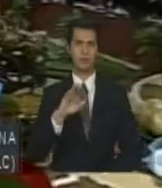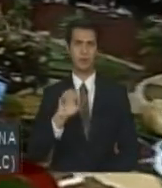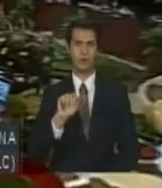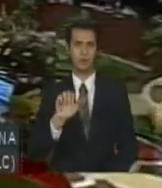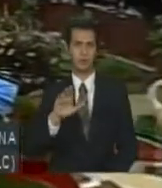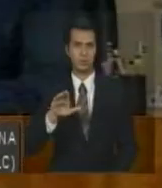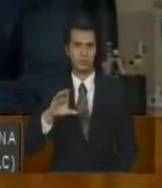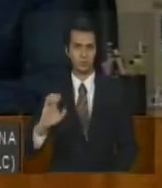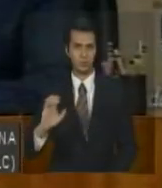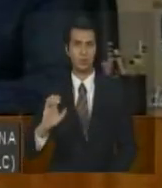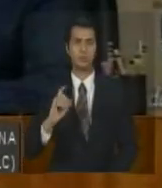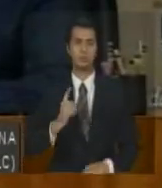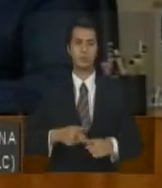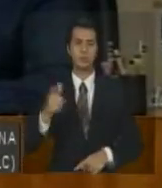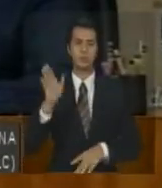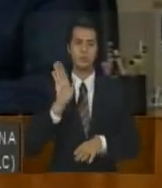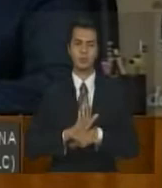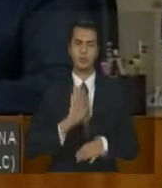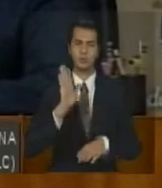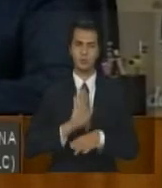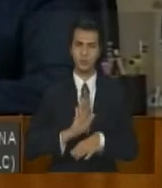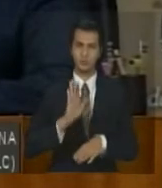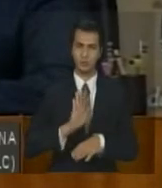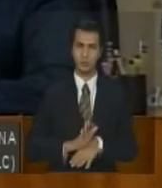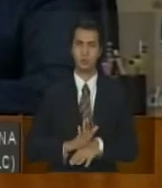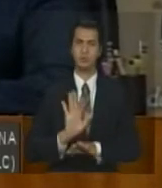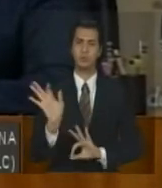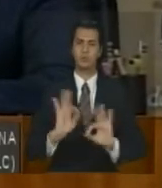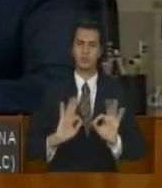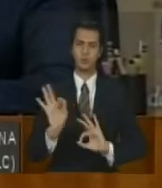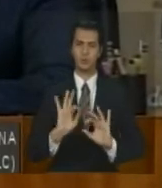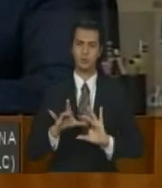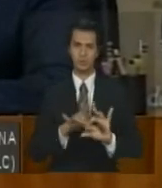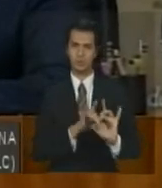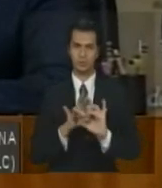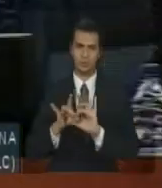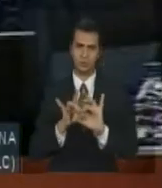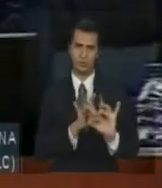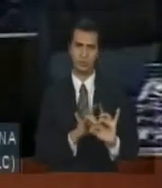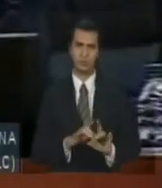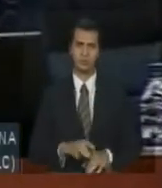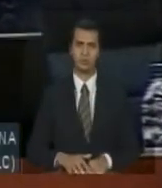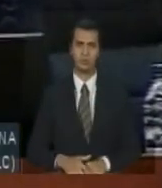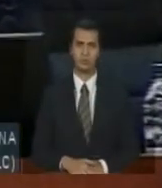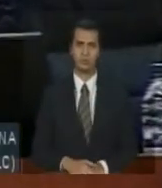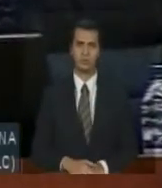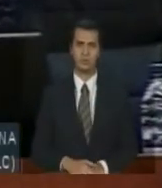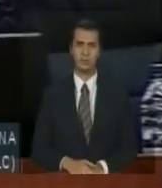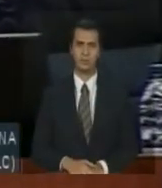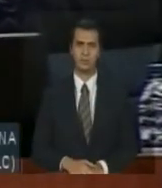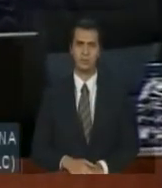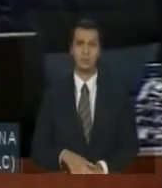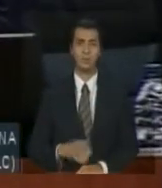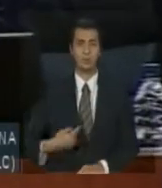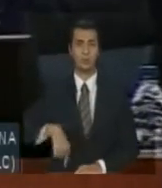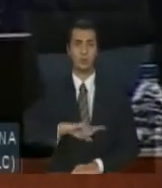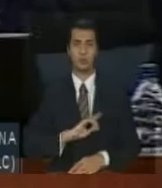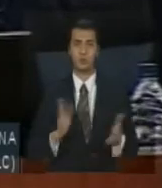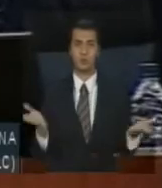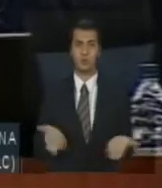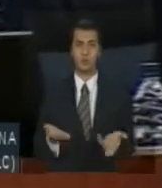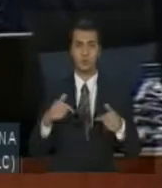aporte significativo ao processo de integração. Temos aqui hoje